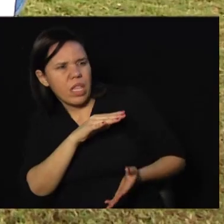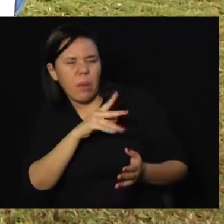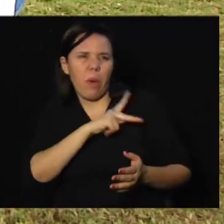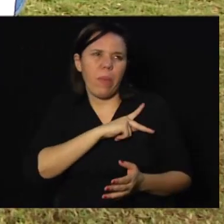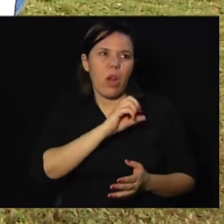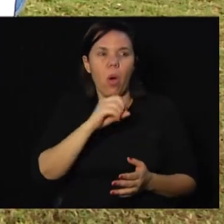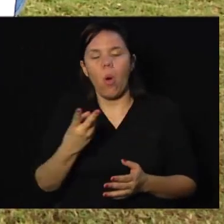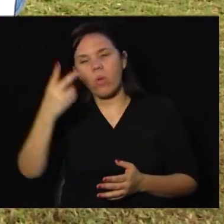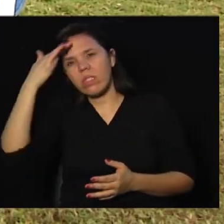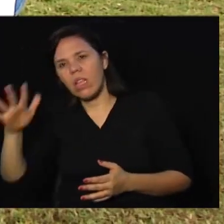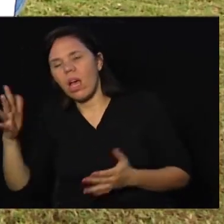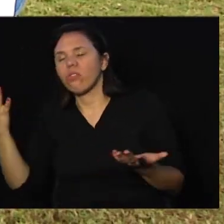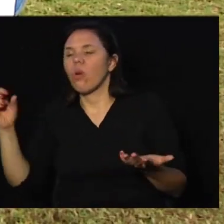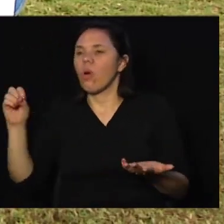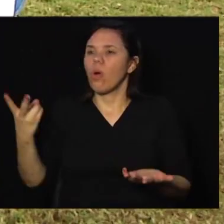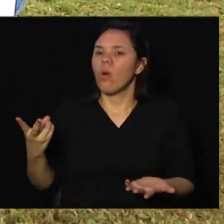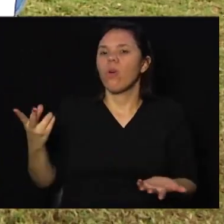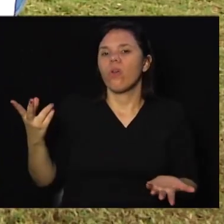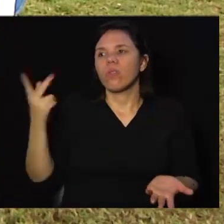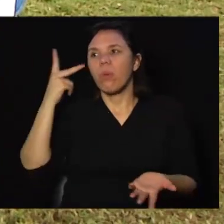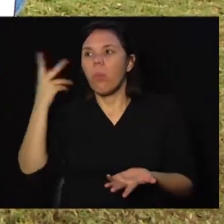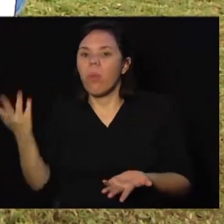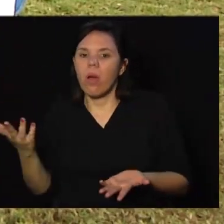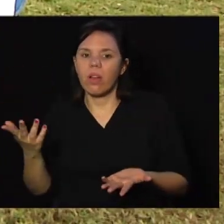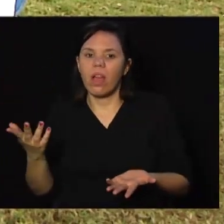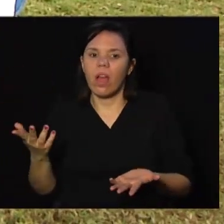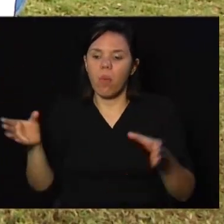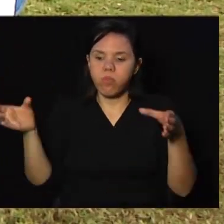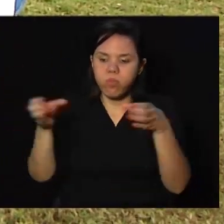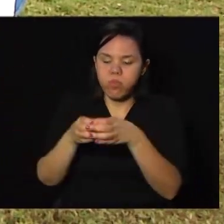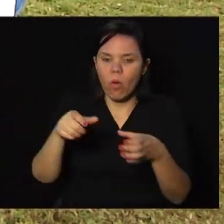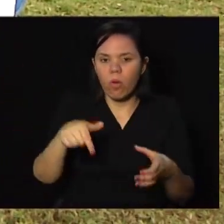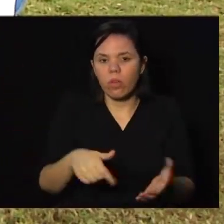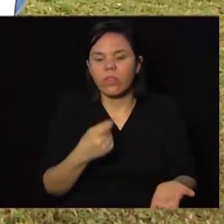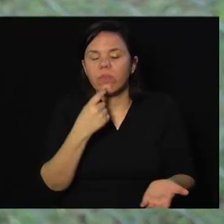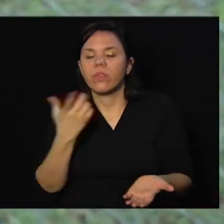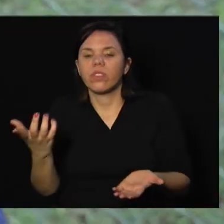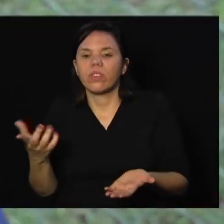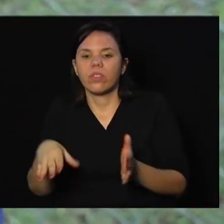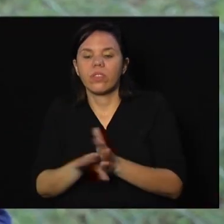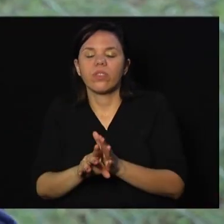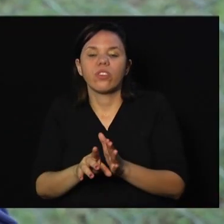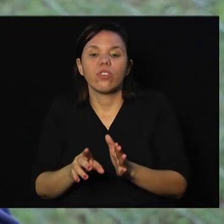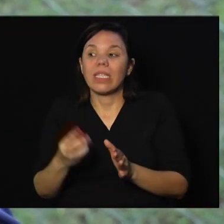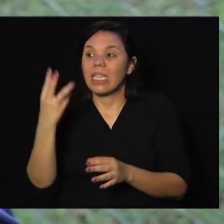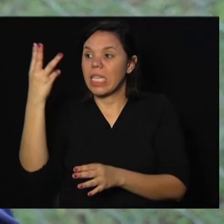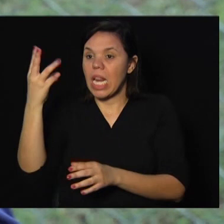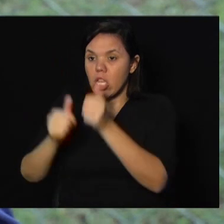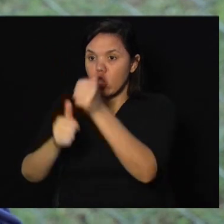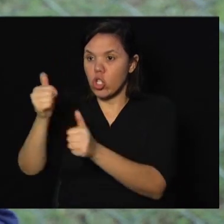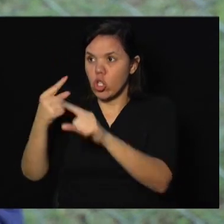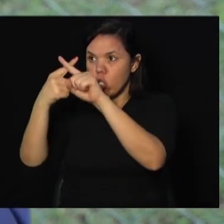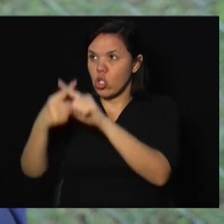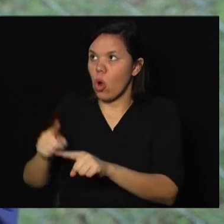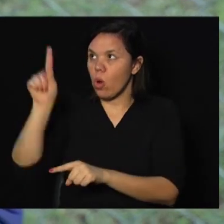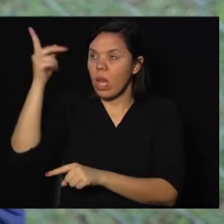contra o Santos, nunca imaginaram que fosse Ponte Preta. O time do interior chegando. Por isso é que fizeram os 3 jogos finais em São Paulo. Então